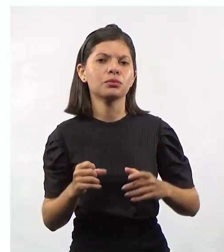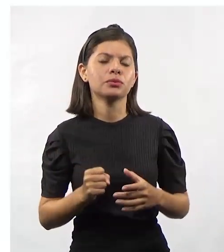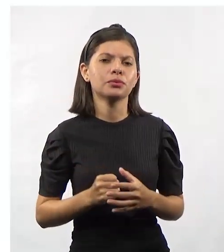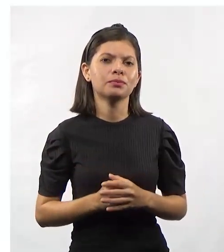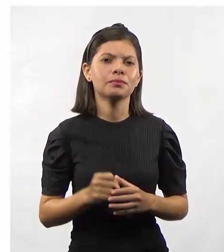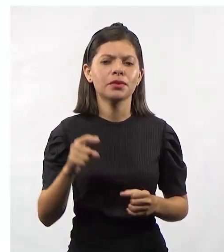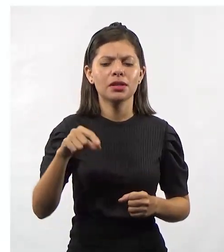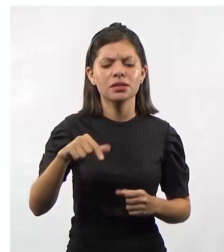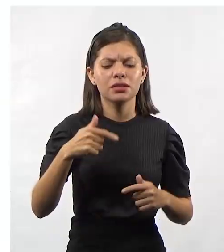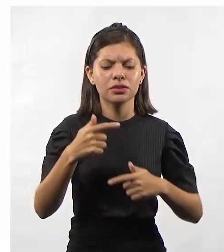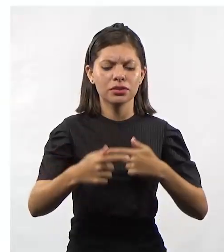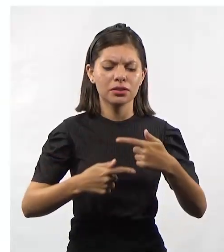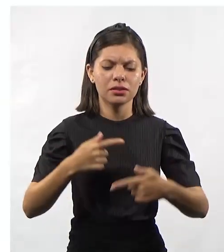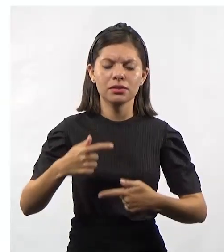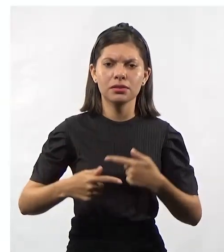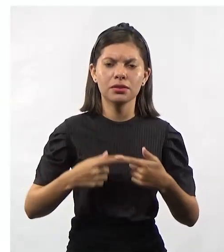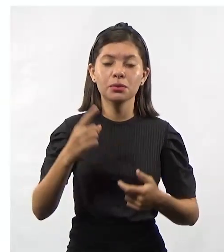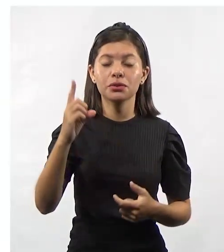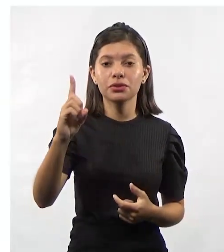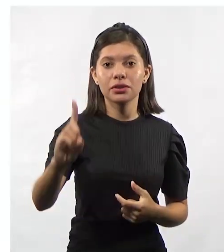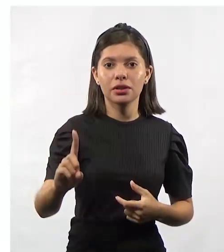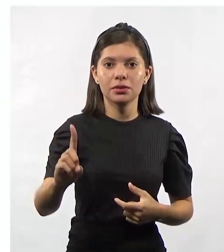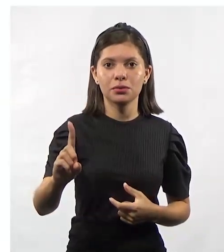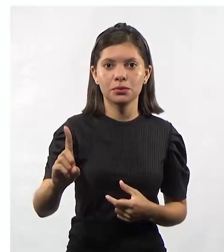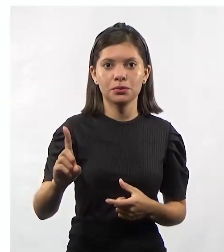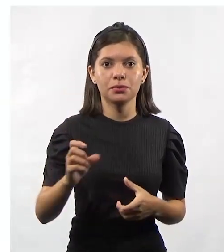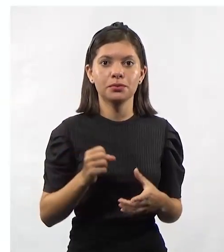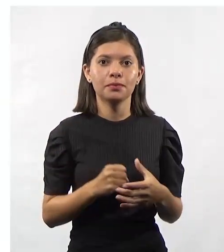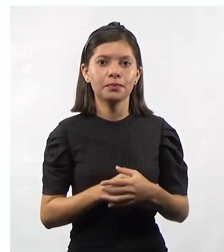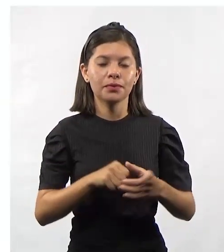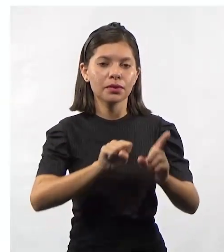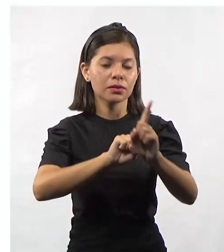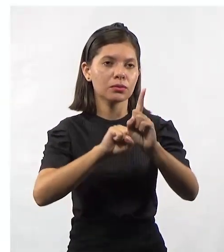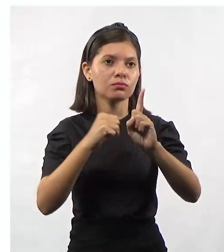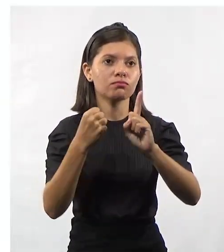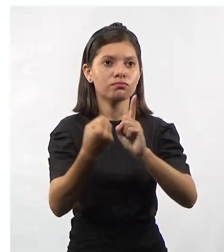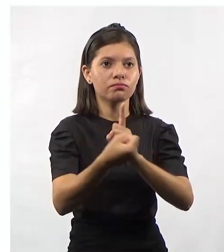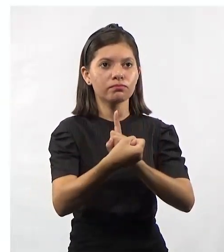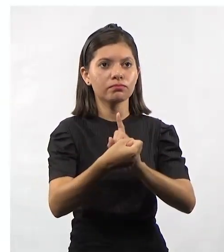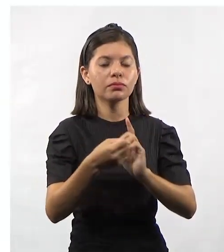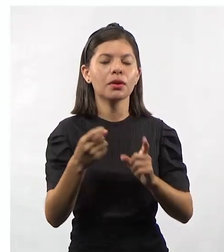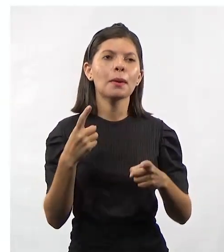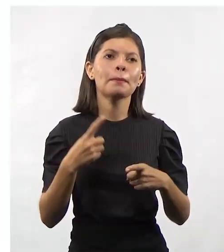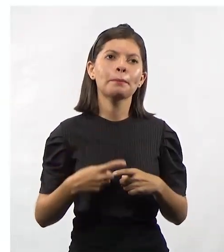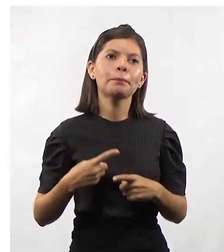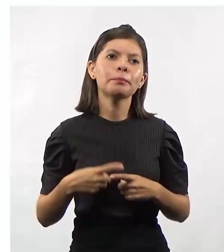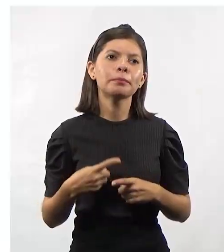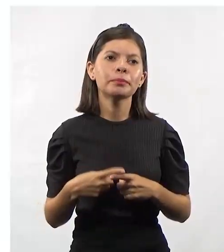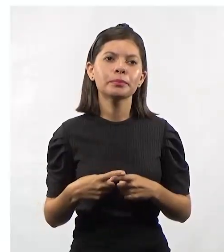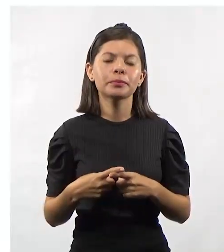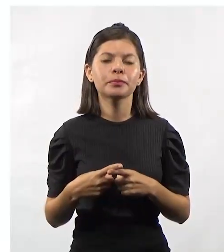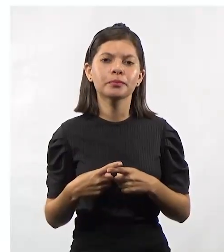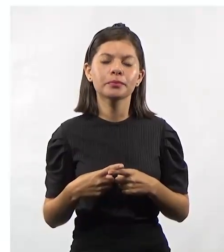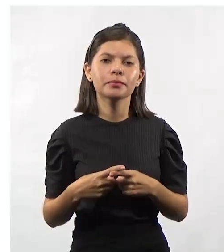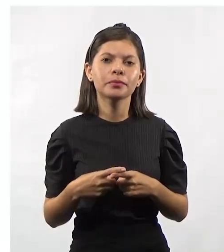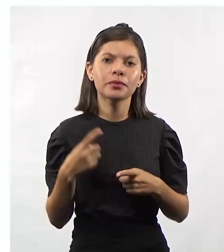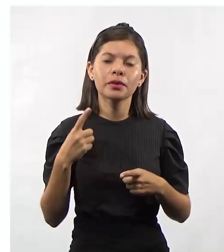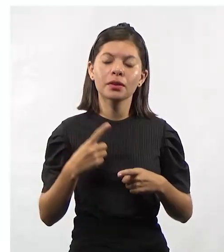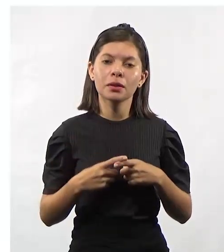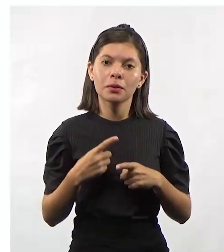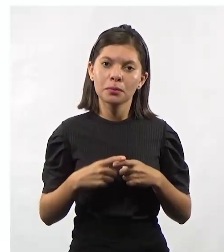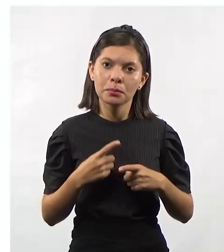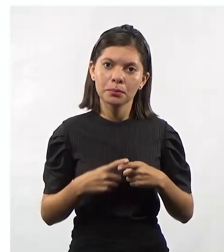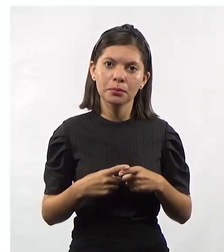essa geração é uma geração dos direitos que a gente chama de direito social. Por que o direito social?